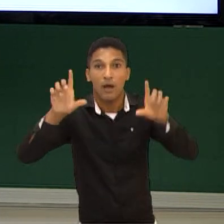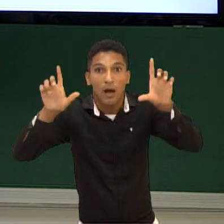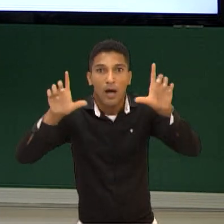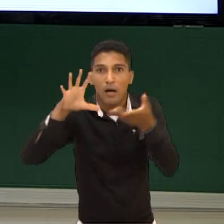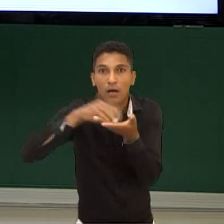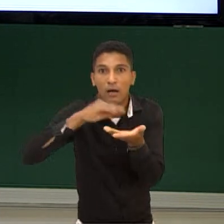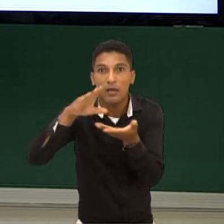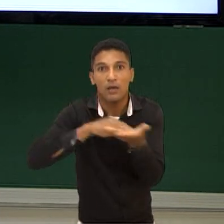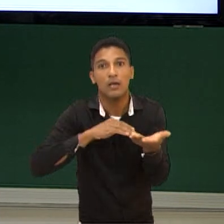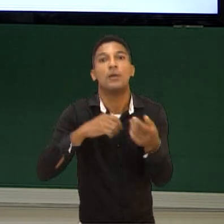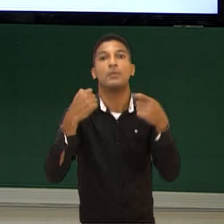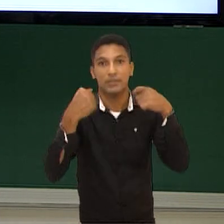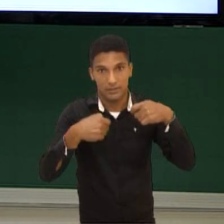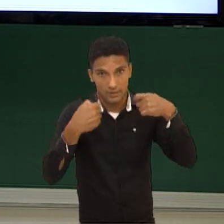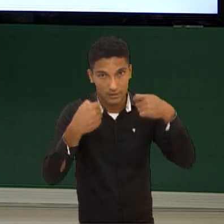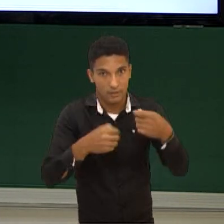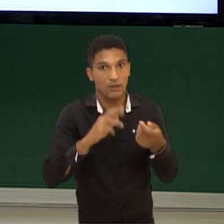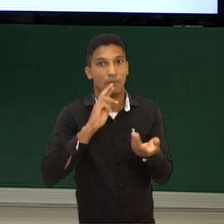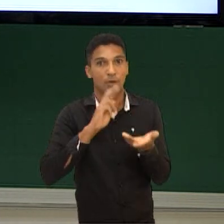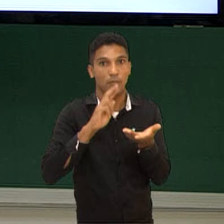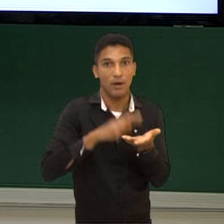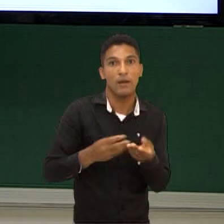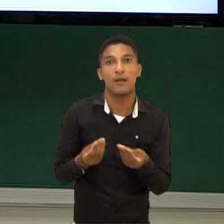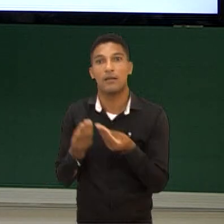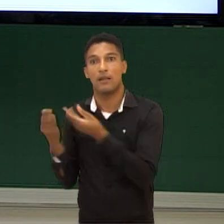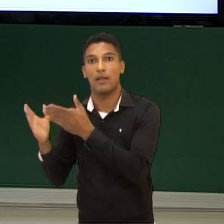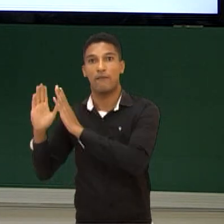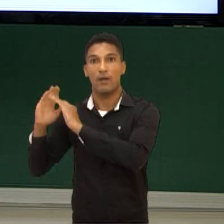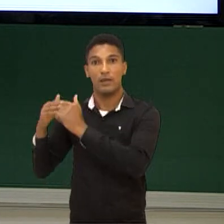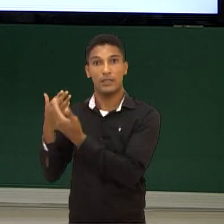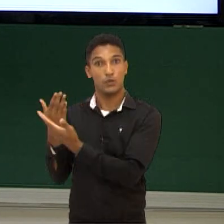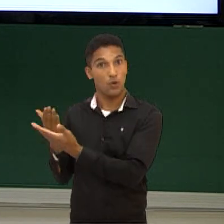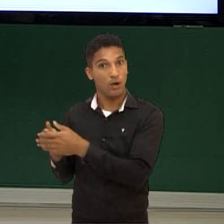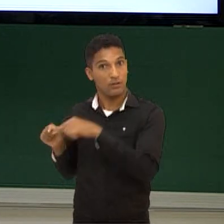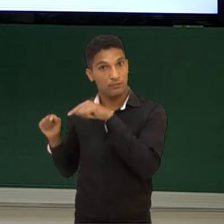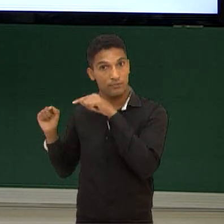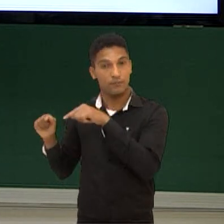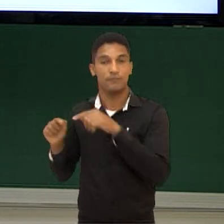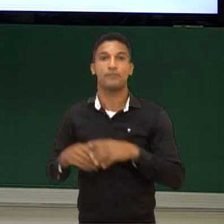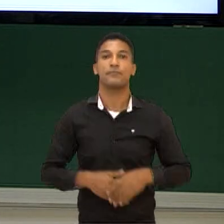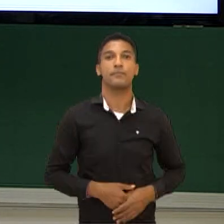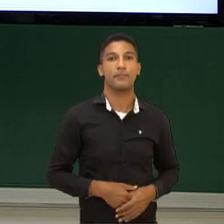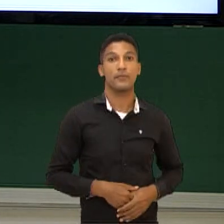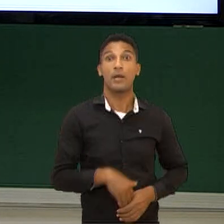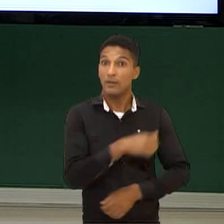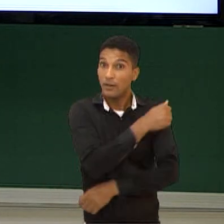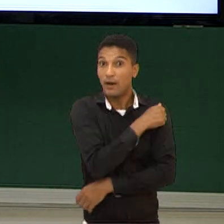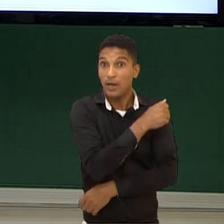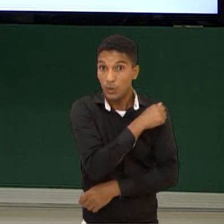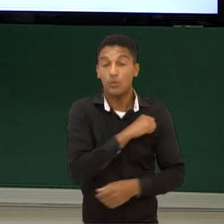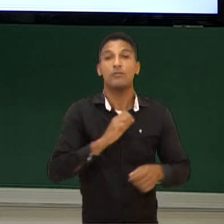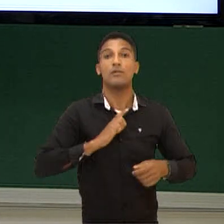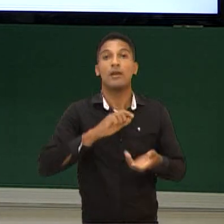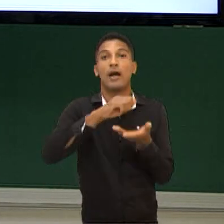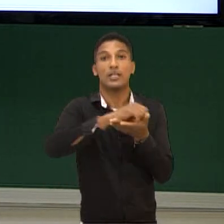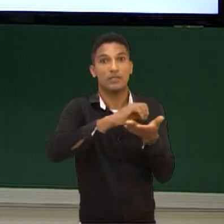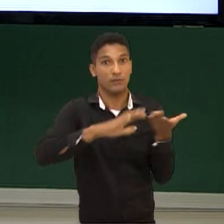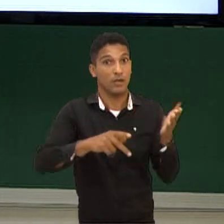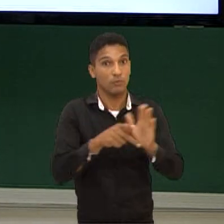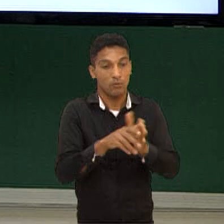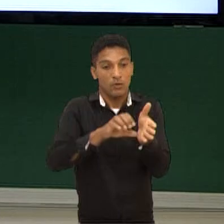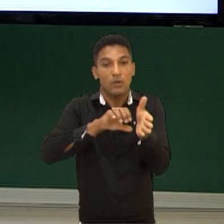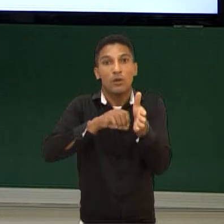sua escola. E você que está fazendo as atividades pelo Classroom, também faça as suas atividades,